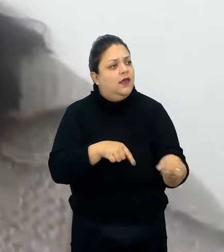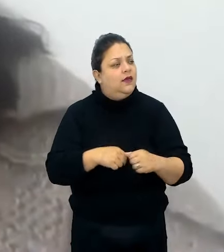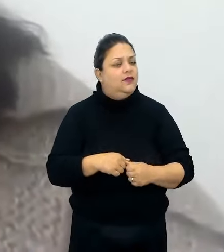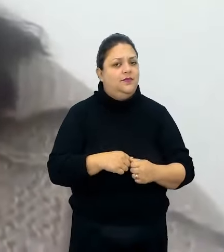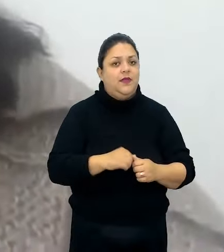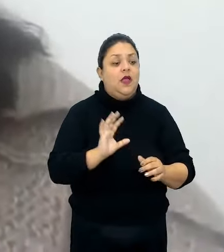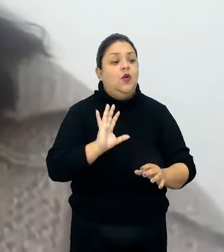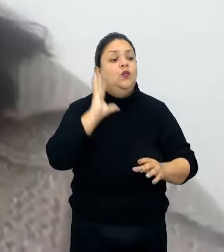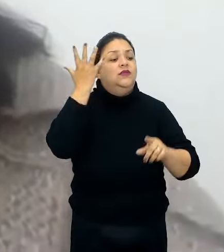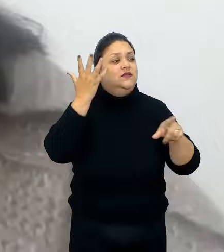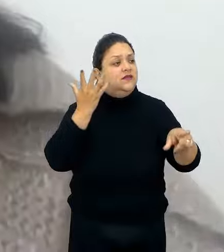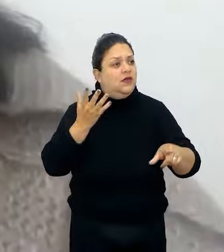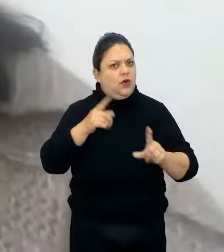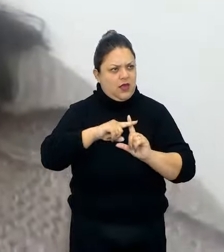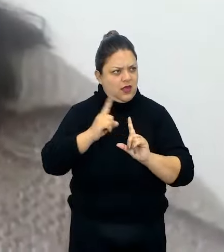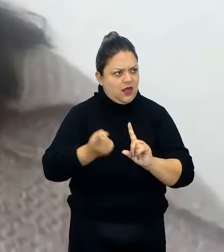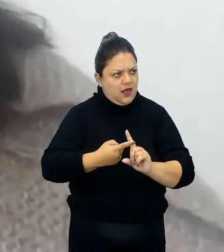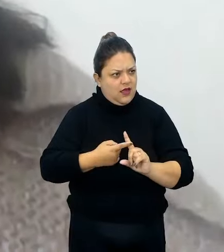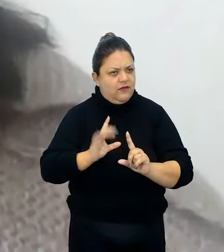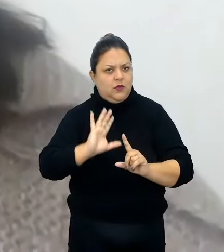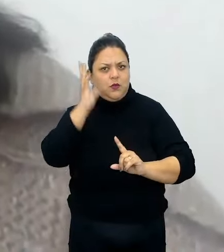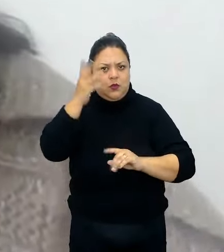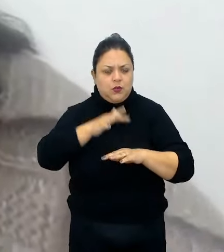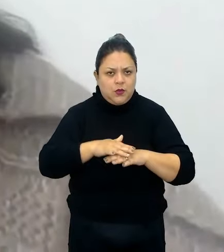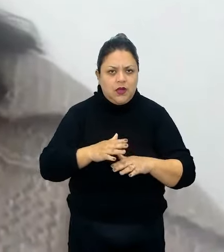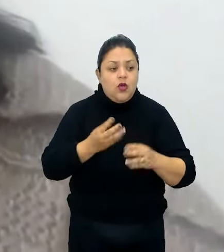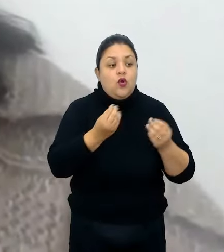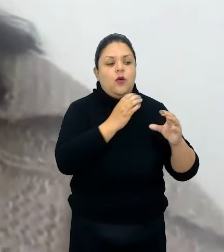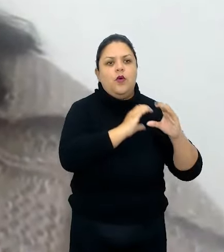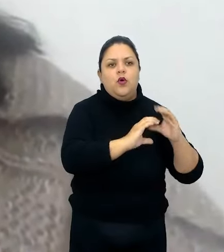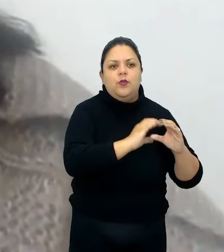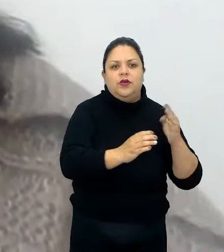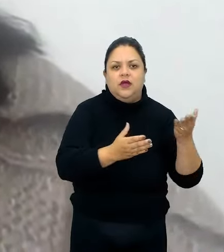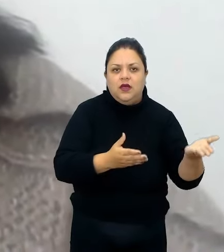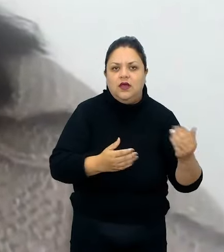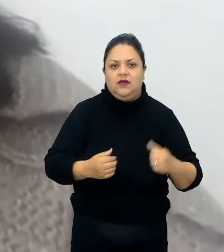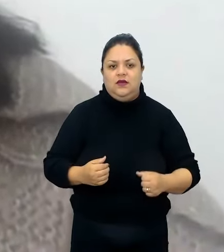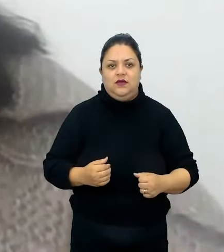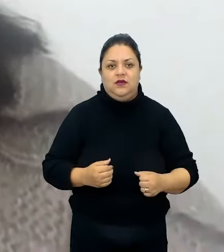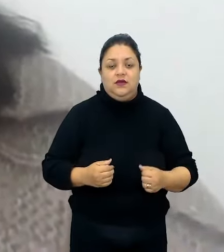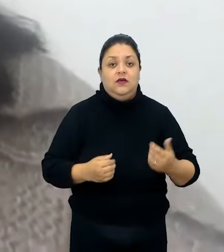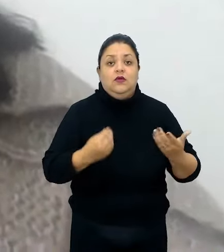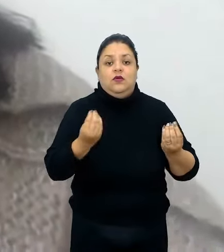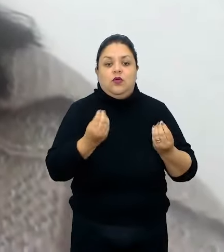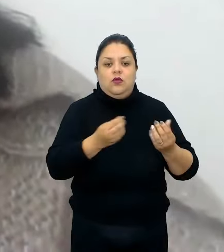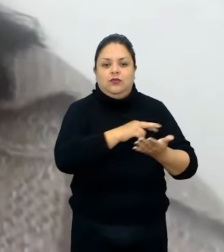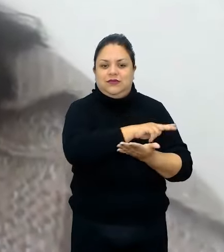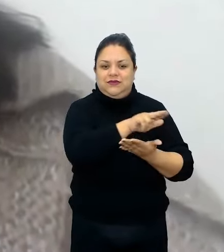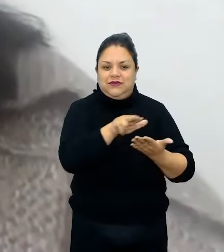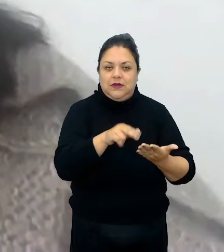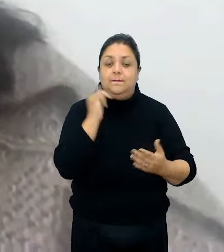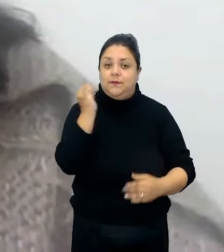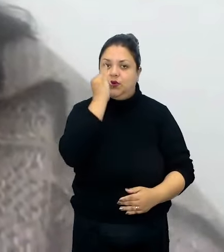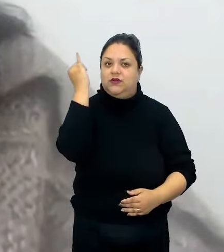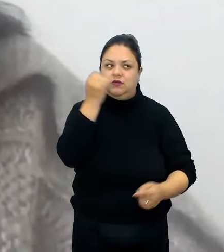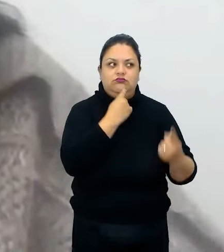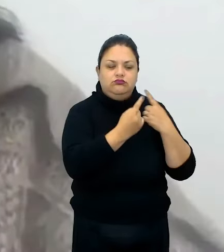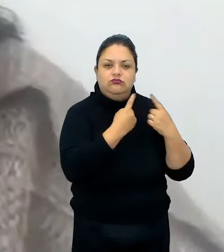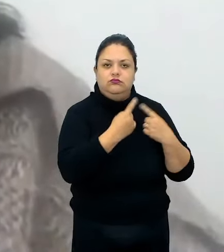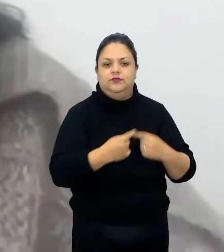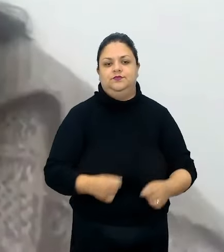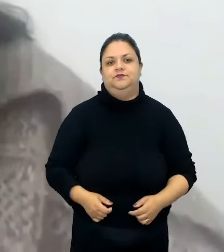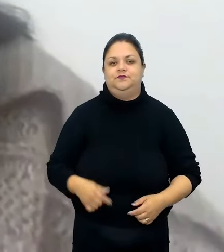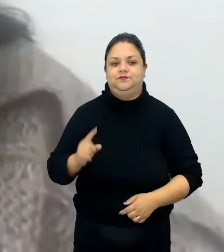como foi a gestação, como é a comunicação, como ele se expressa, né? Então, isso é bastante importante. Pode